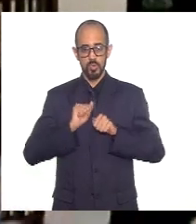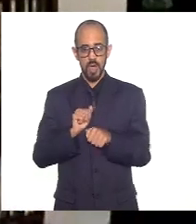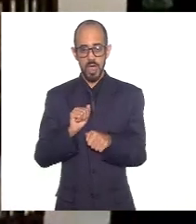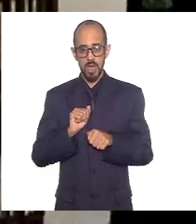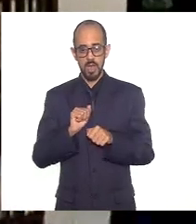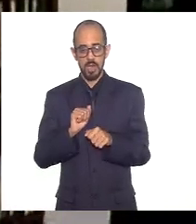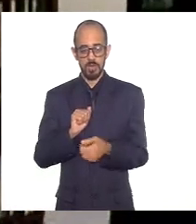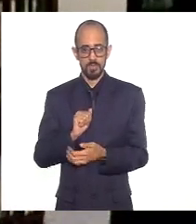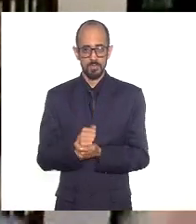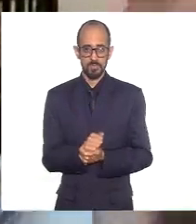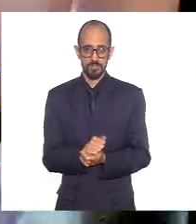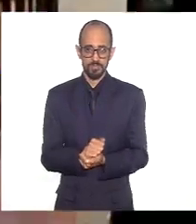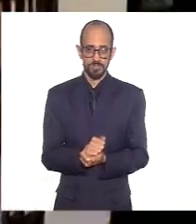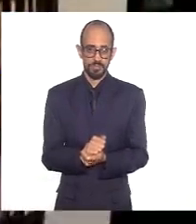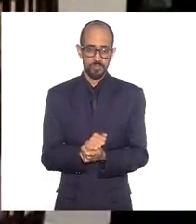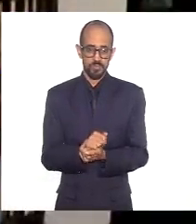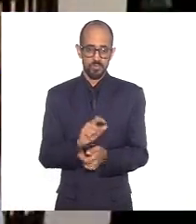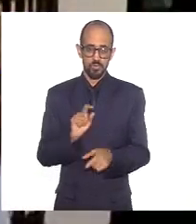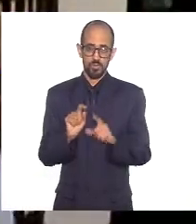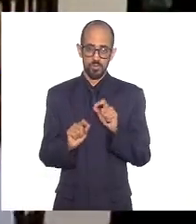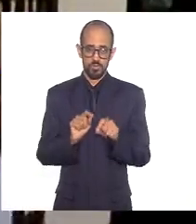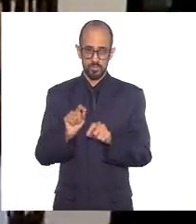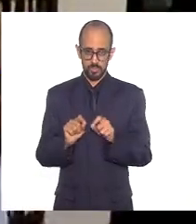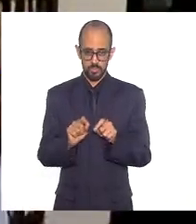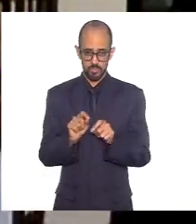tendo à frente de